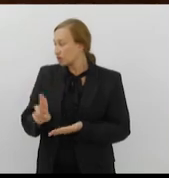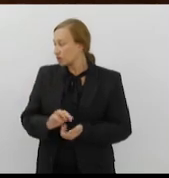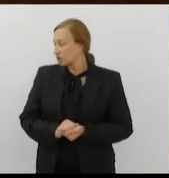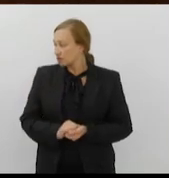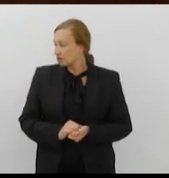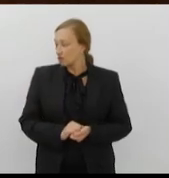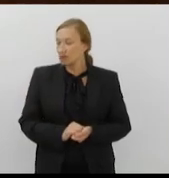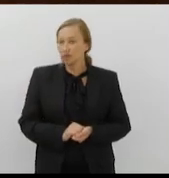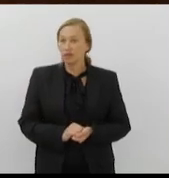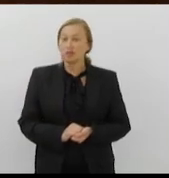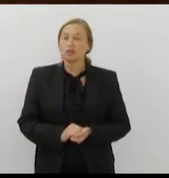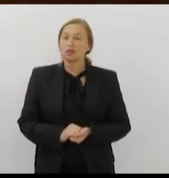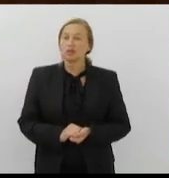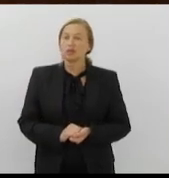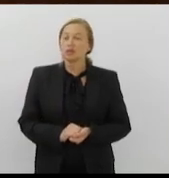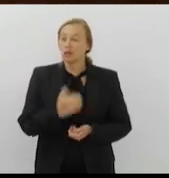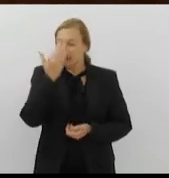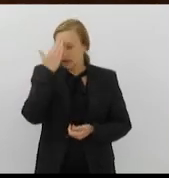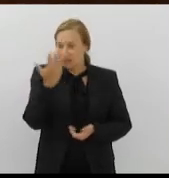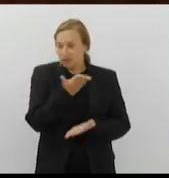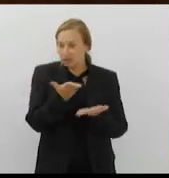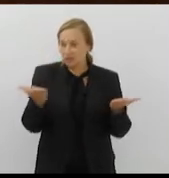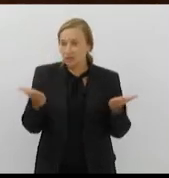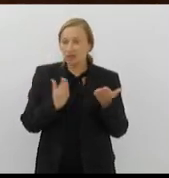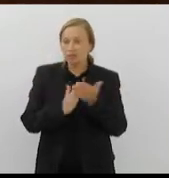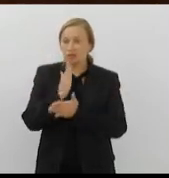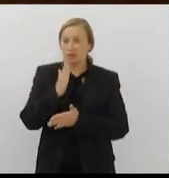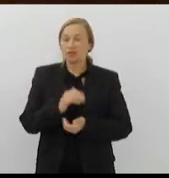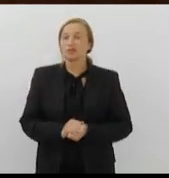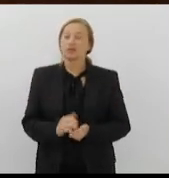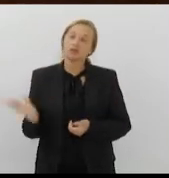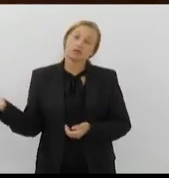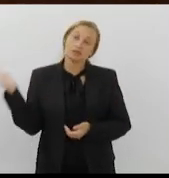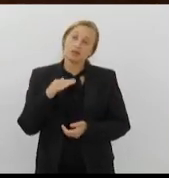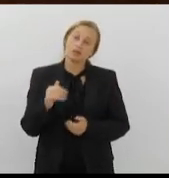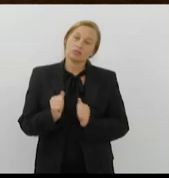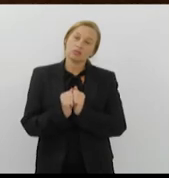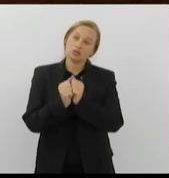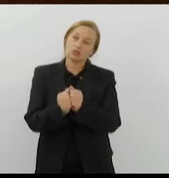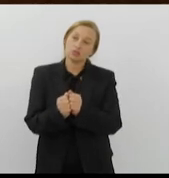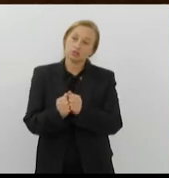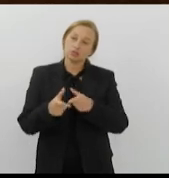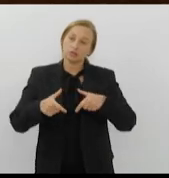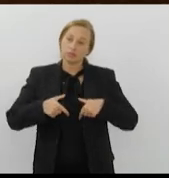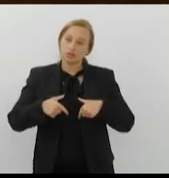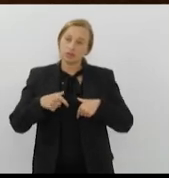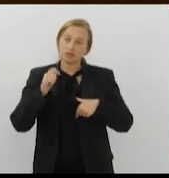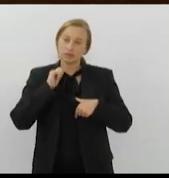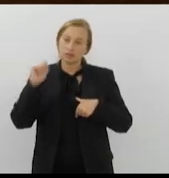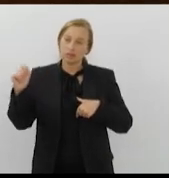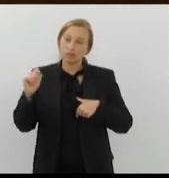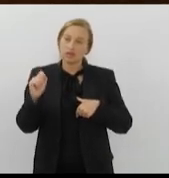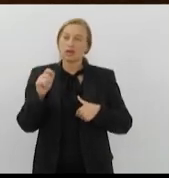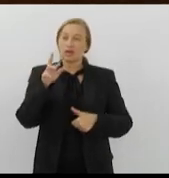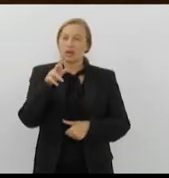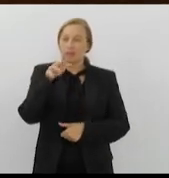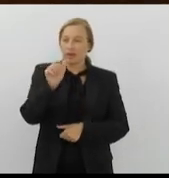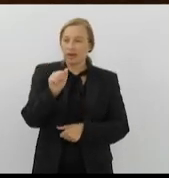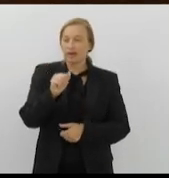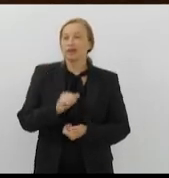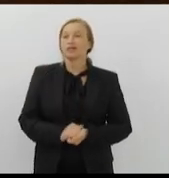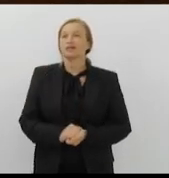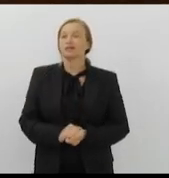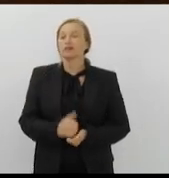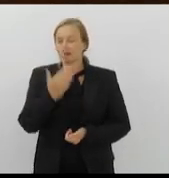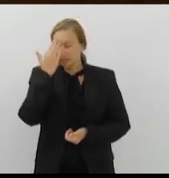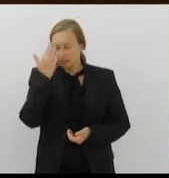a coautoria, agradeço a todos que aqui aprovaram e vamos à entrega da medalha à Rebeca de Andrade. Muito obrigado a essa casa,